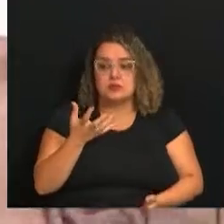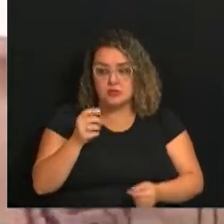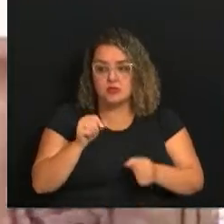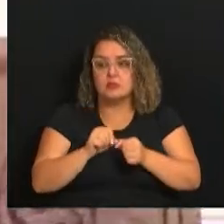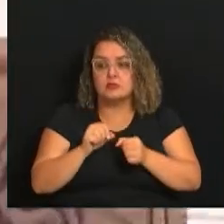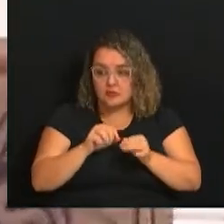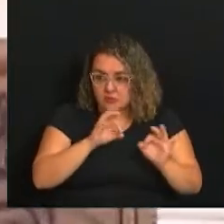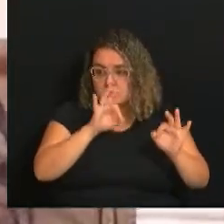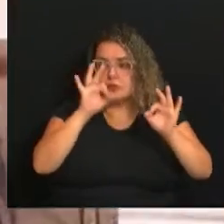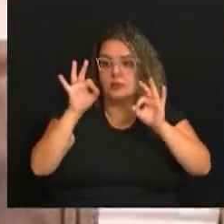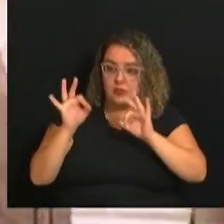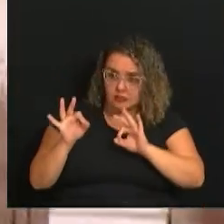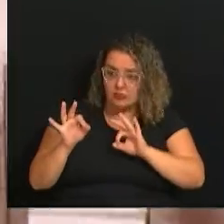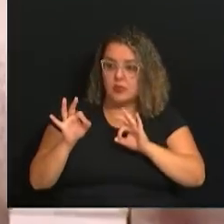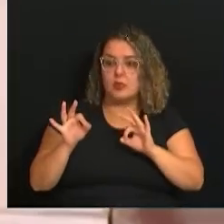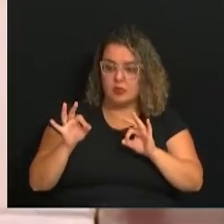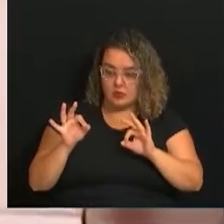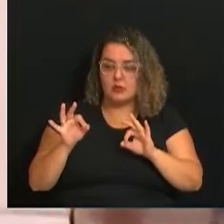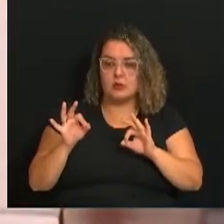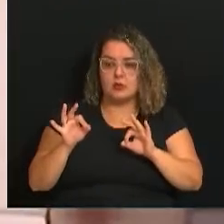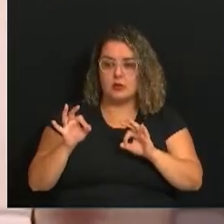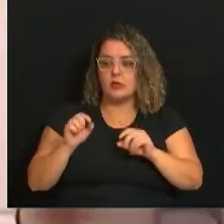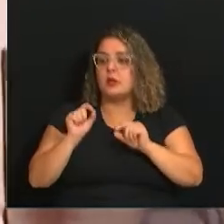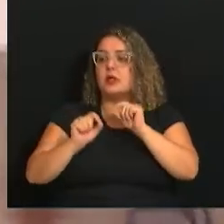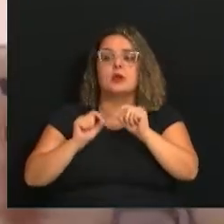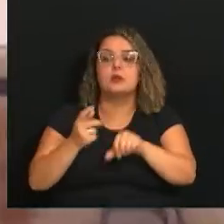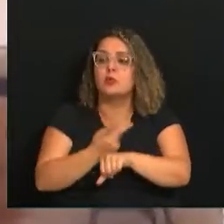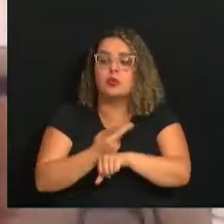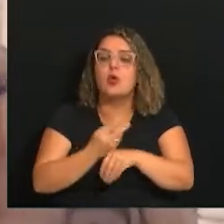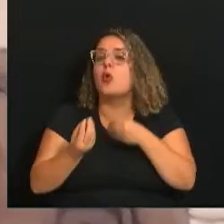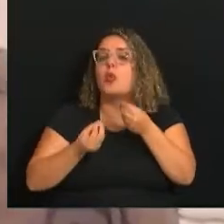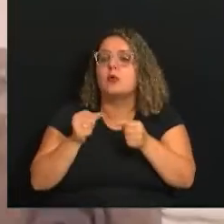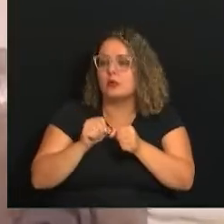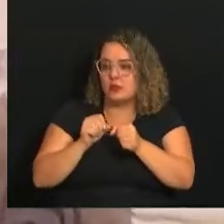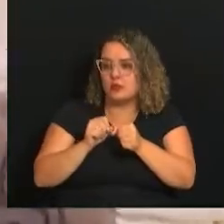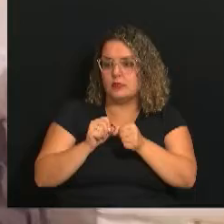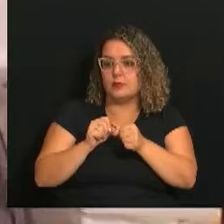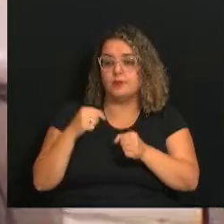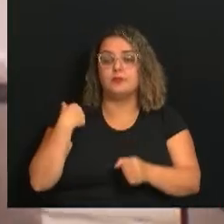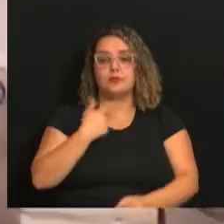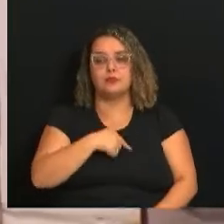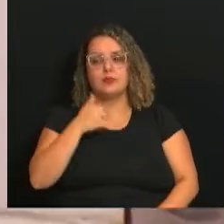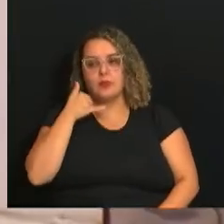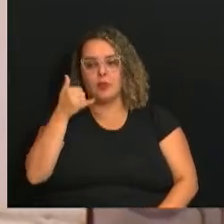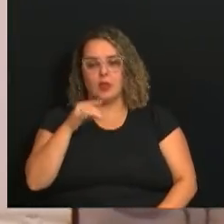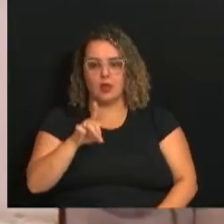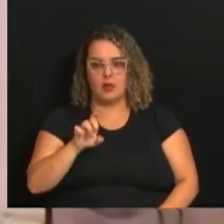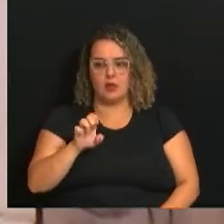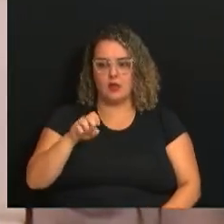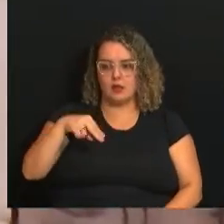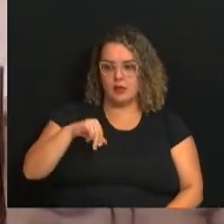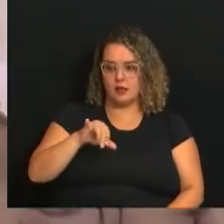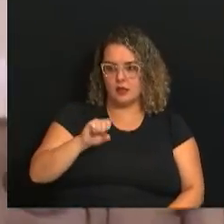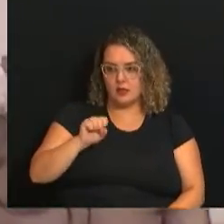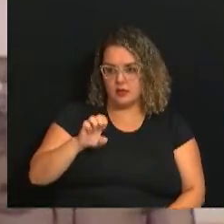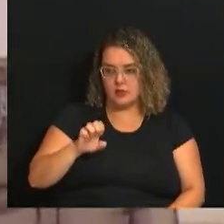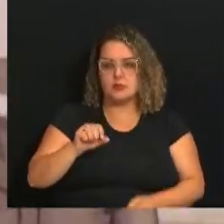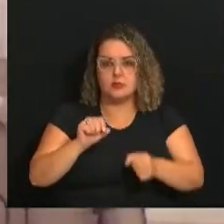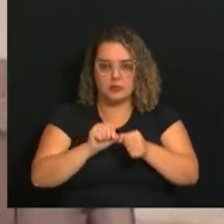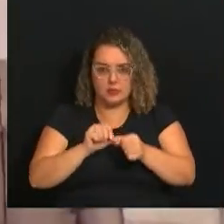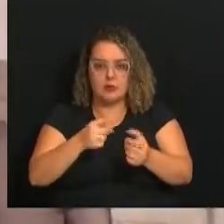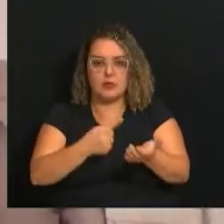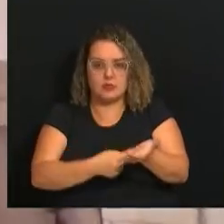A gente tem uma rede muito grande de comunidades quilombolas indígenas, Brasil afora, na América Latina também. E a gente planta baobá, que é